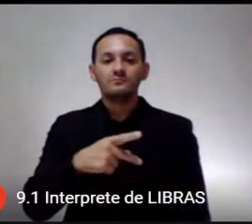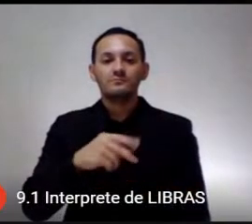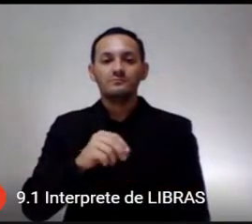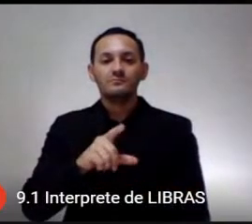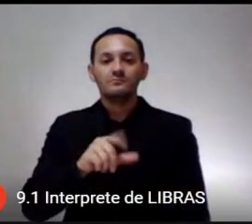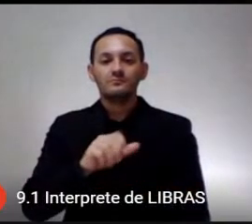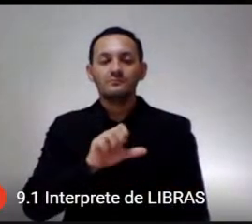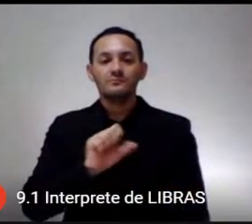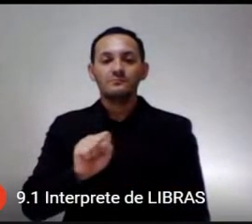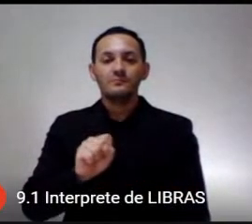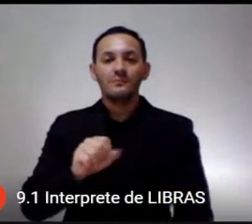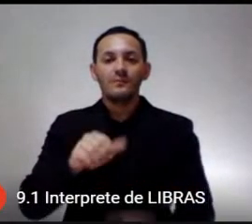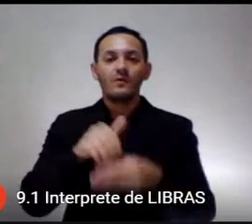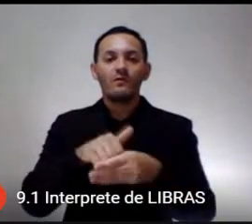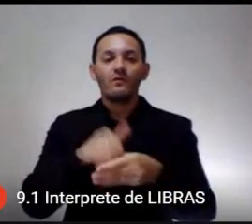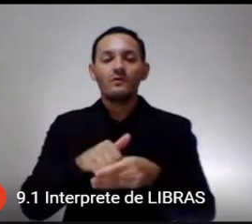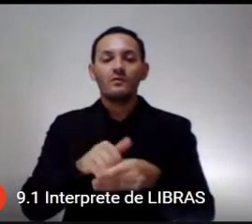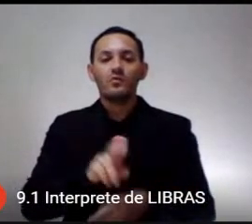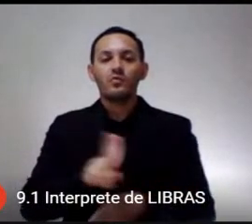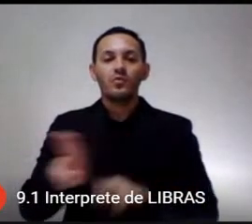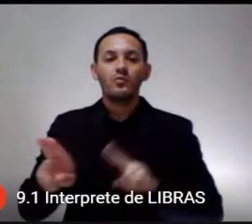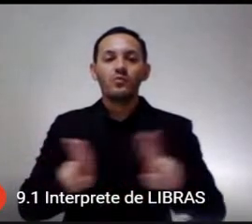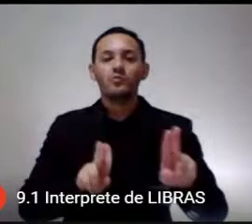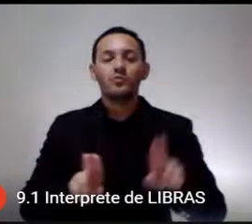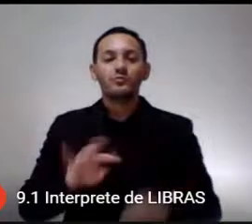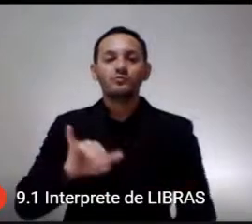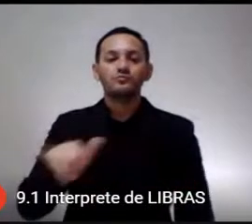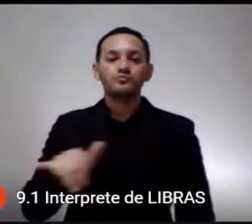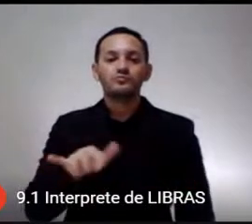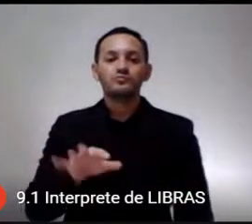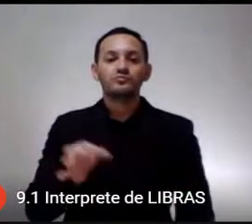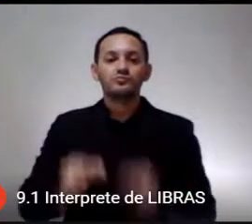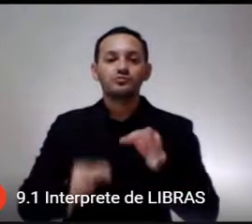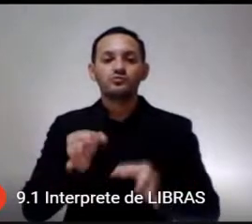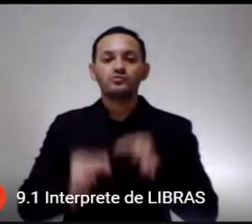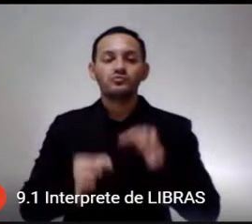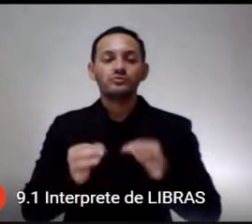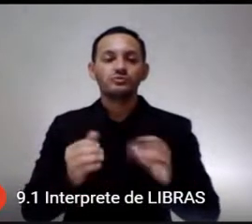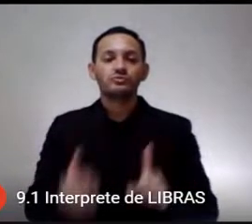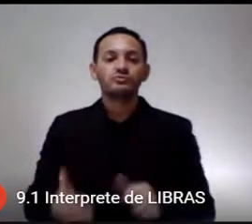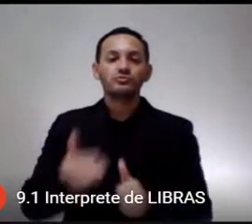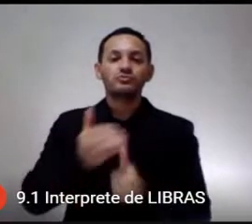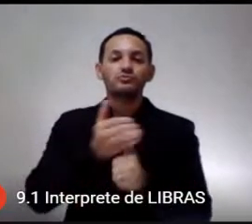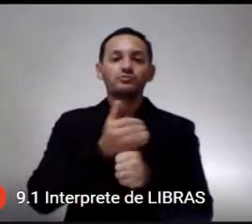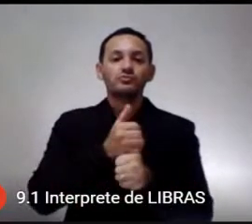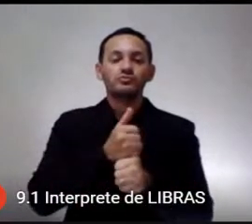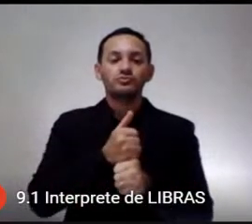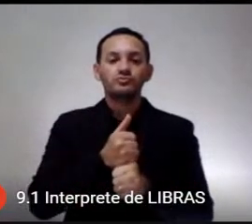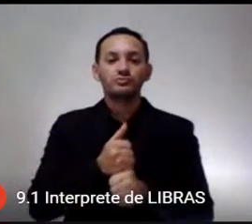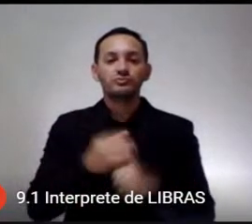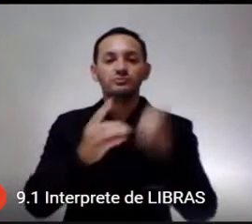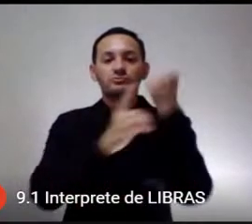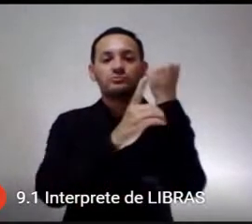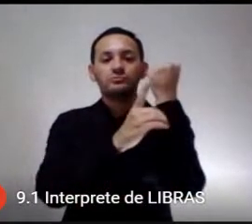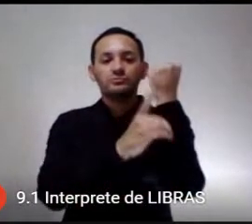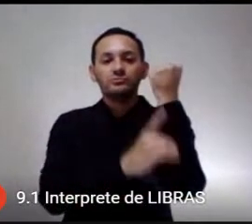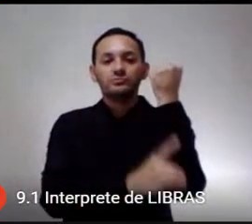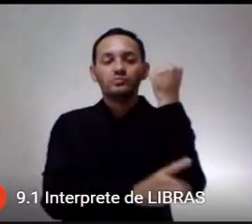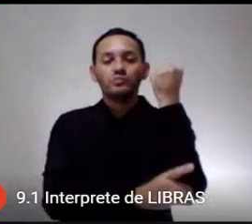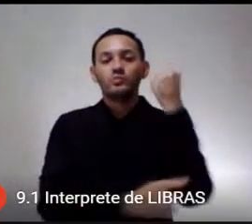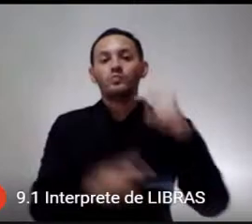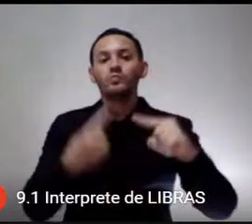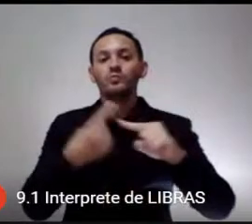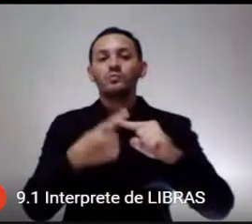sentido de nomeá-lo como juiz substituto eleitoral da comarca de Dianópolis, porque lá nós já temos o doutor